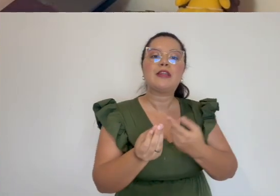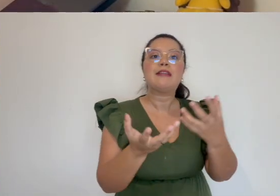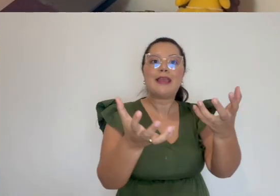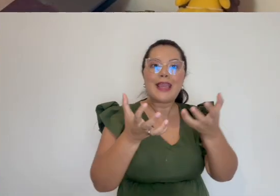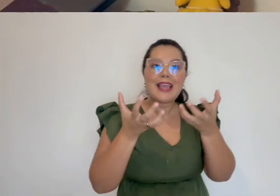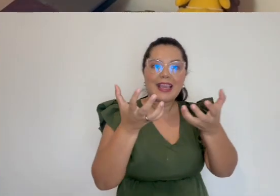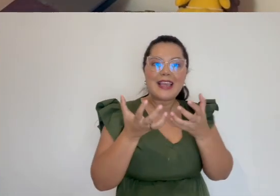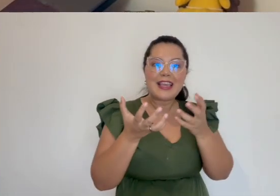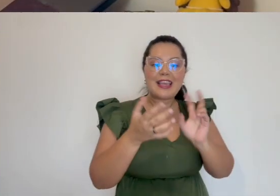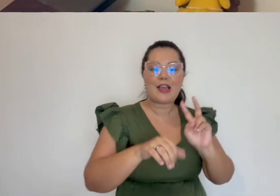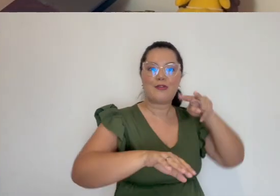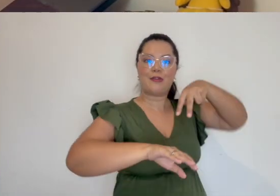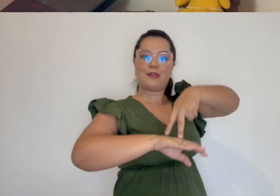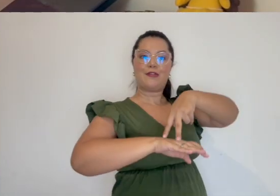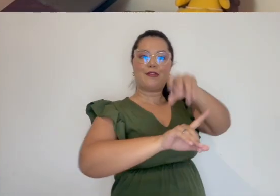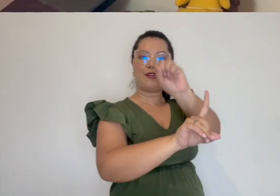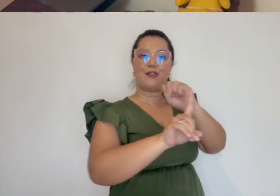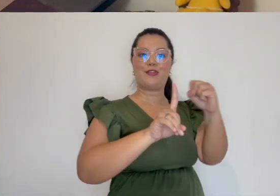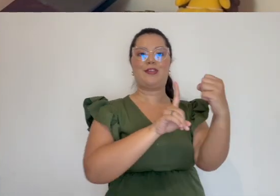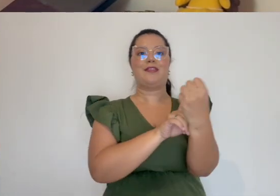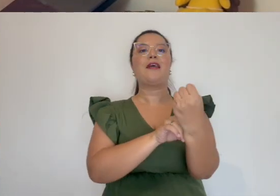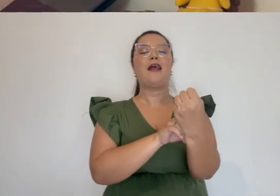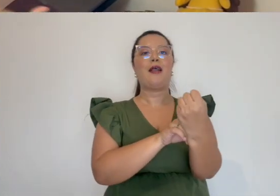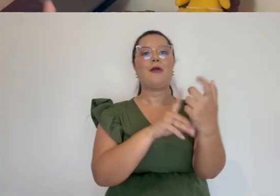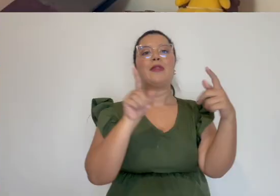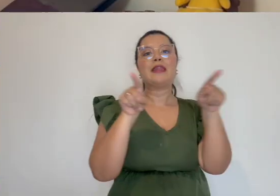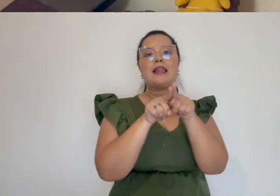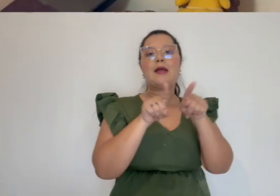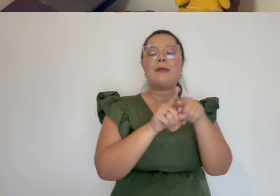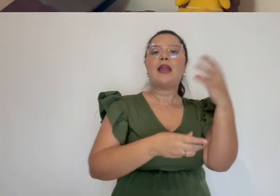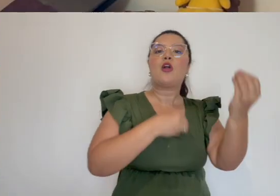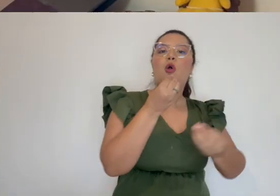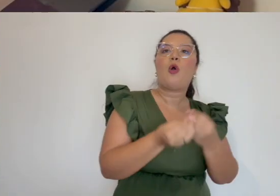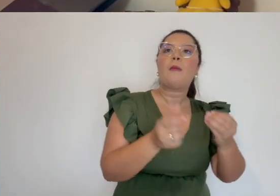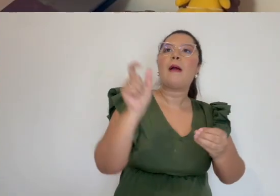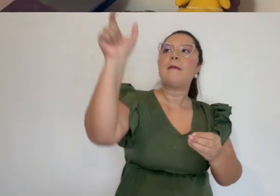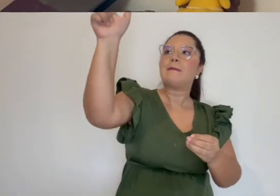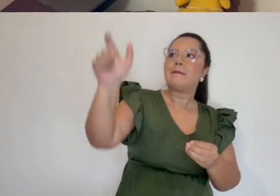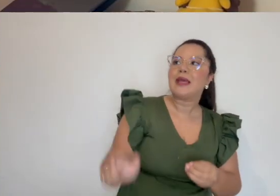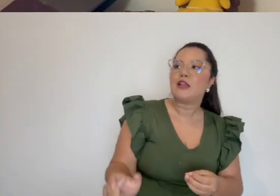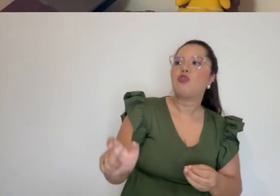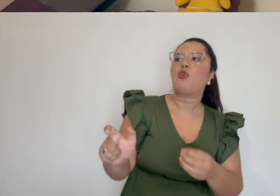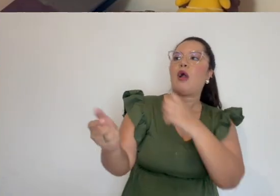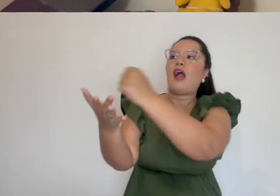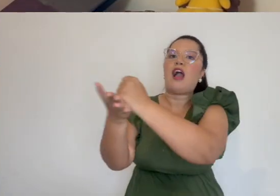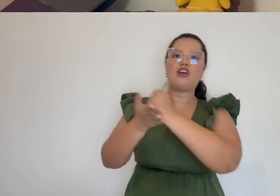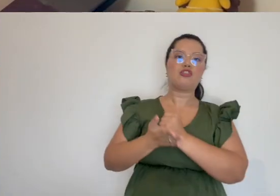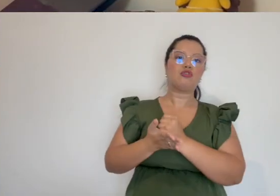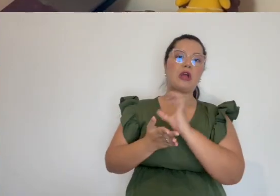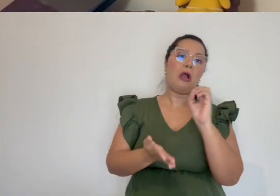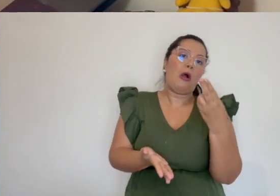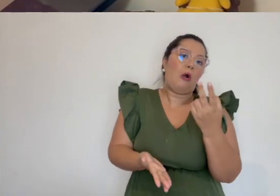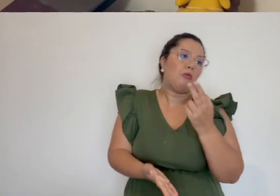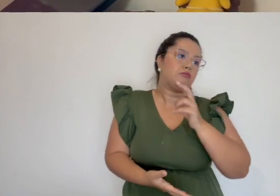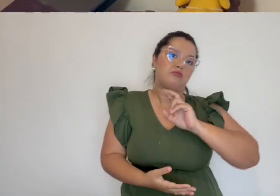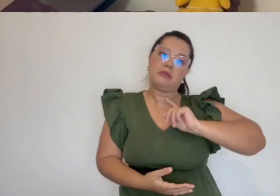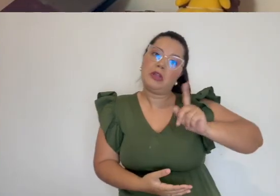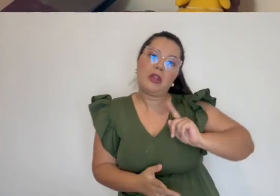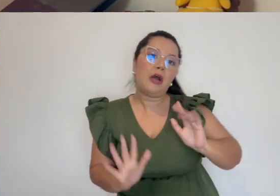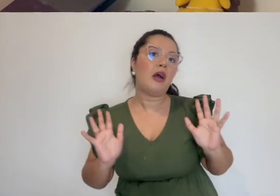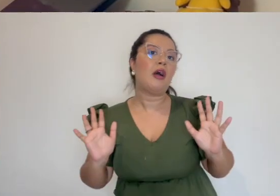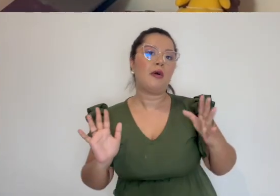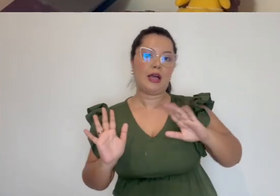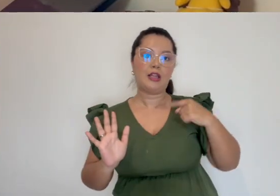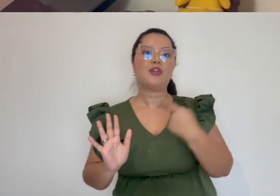quer estar inserida na sociedade, a maneira como a gente quer ser visto socialmente, como que aquela pessoa vai agregar ou não